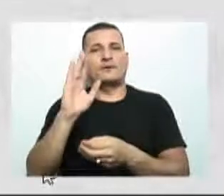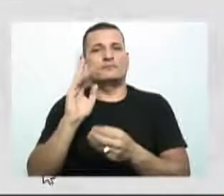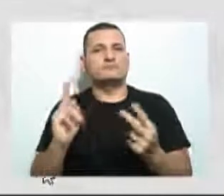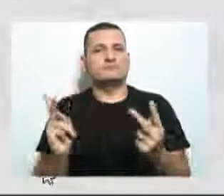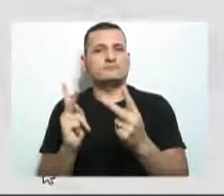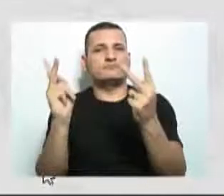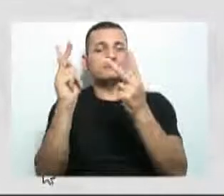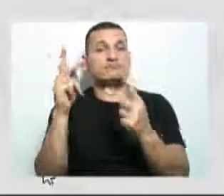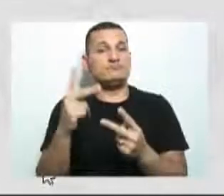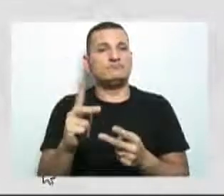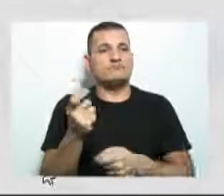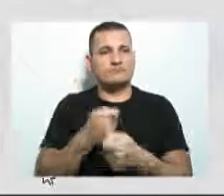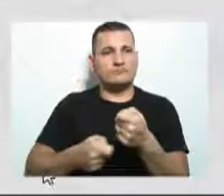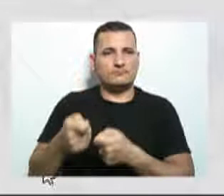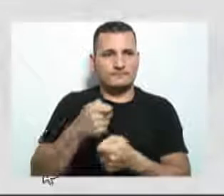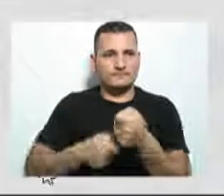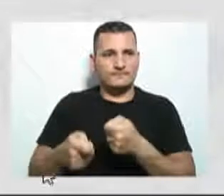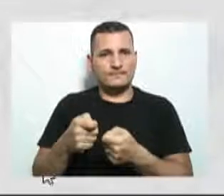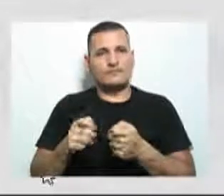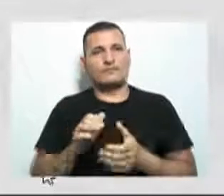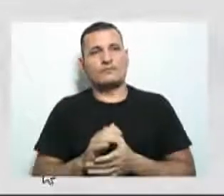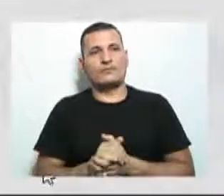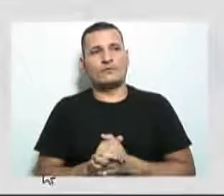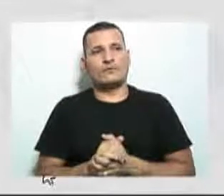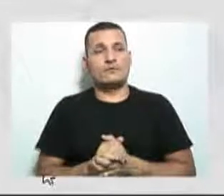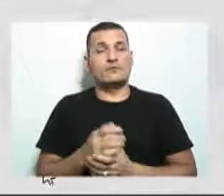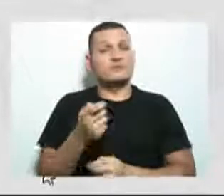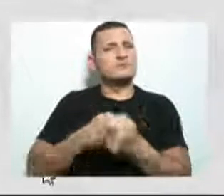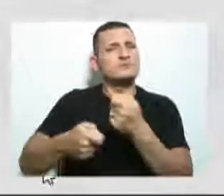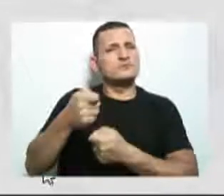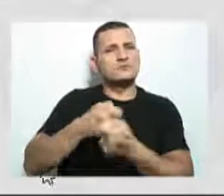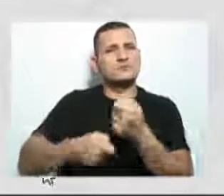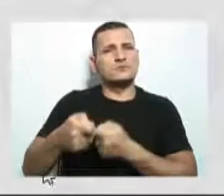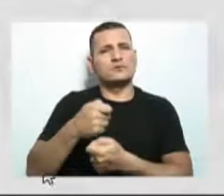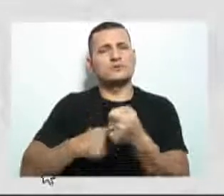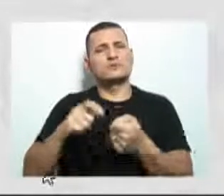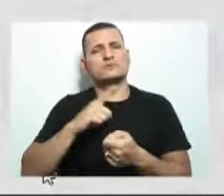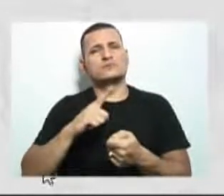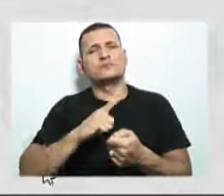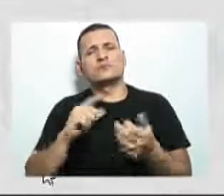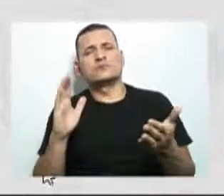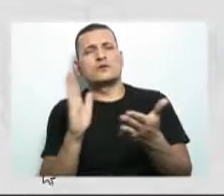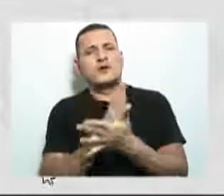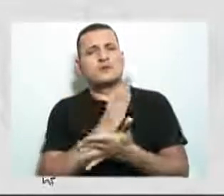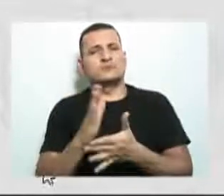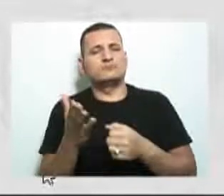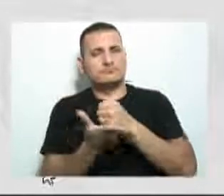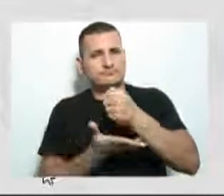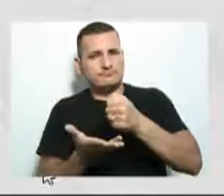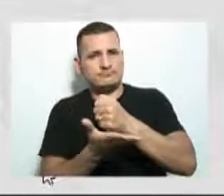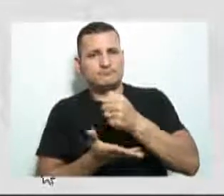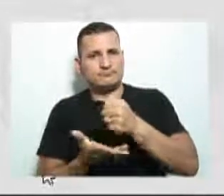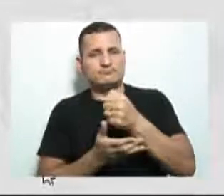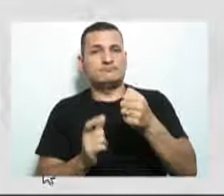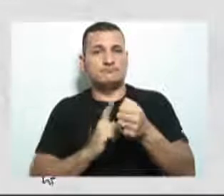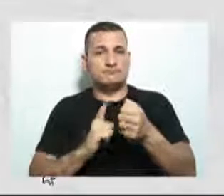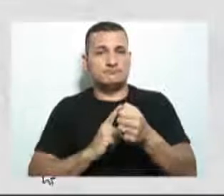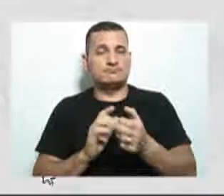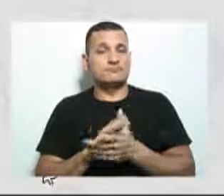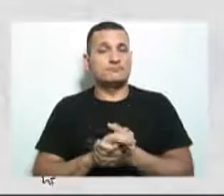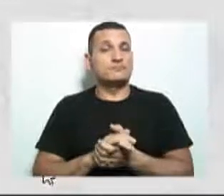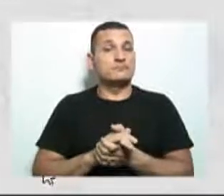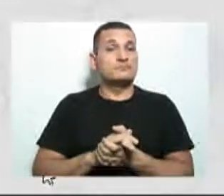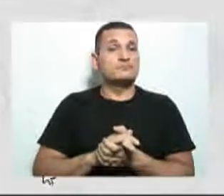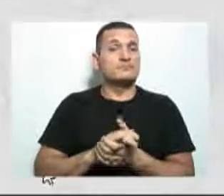sua negociação. E a negociação, ela é dividida em alguns pontos bem fundamentais. Olha lá, muitos autores